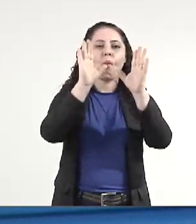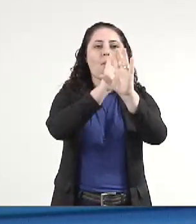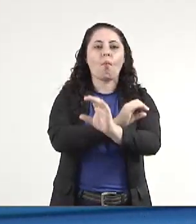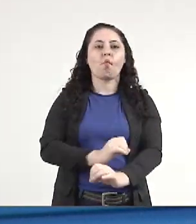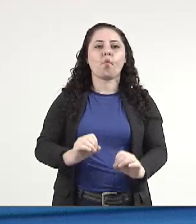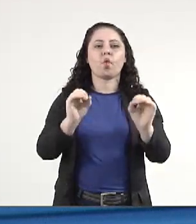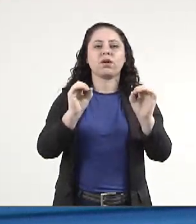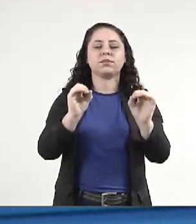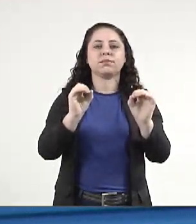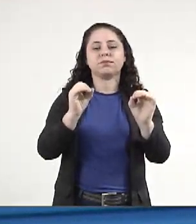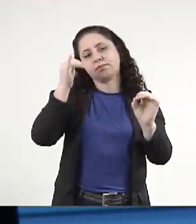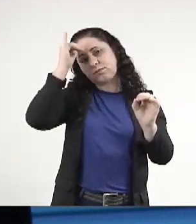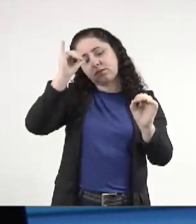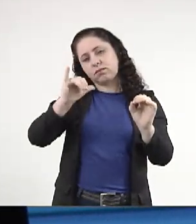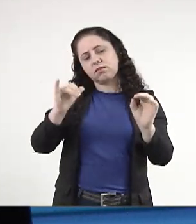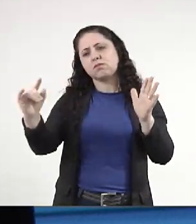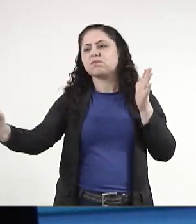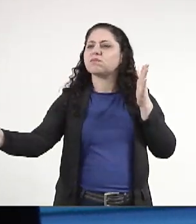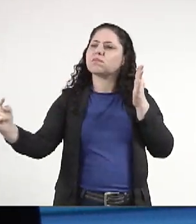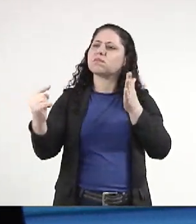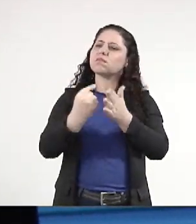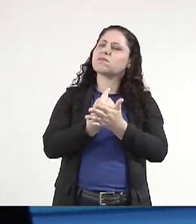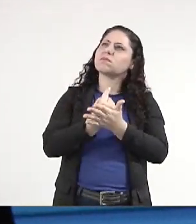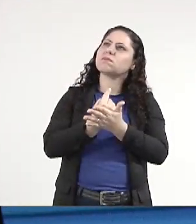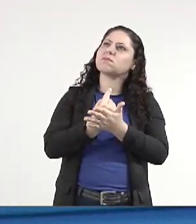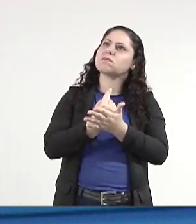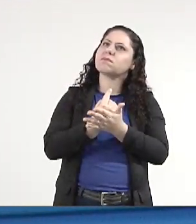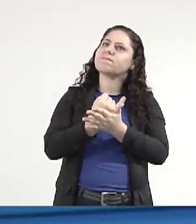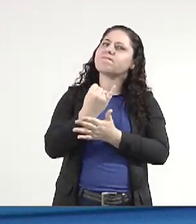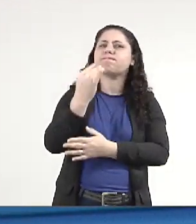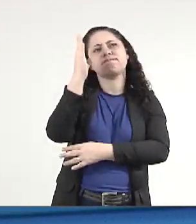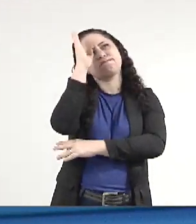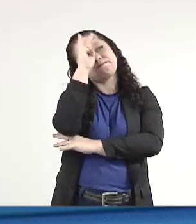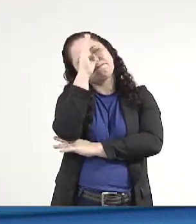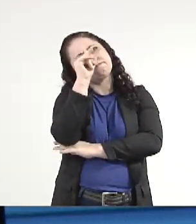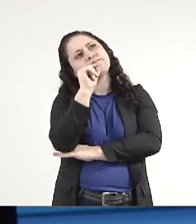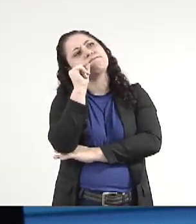para coibir. Eu me pergunto, sem